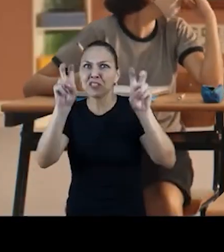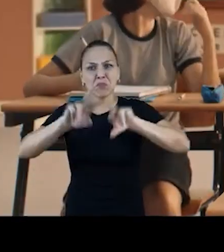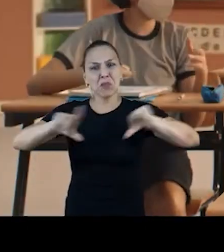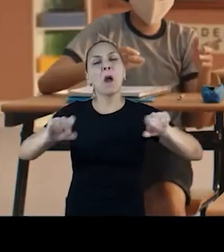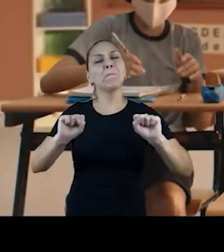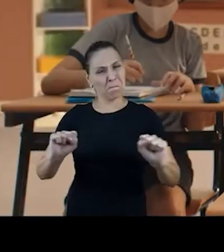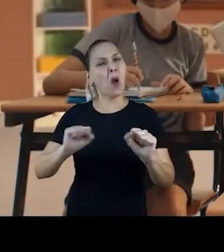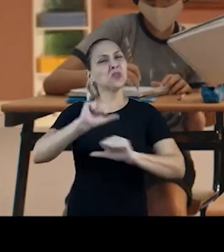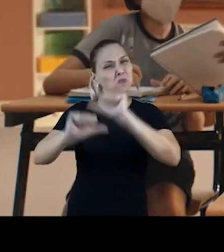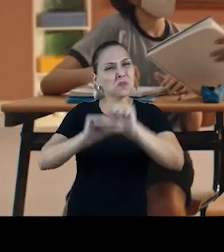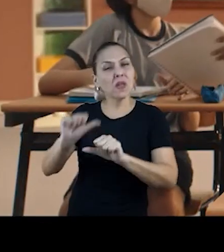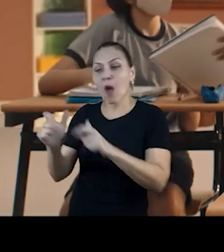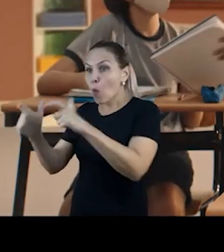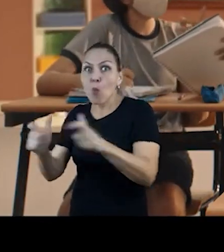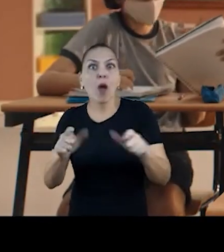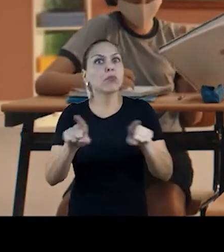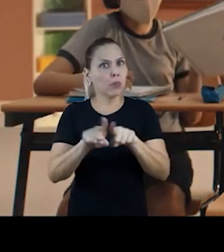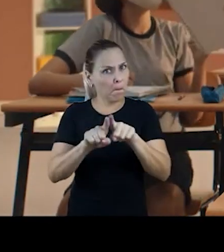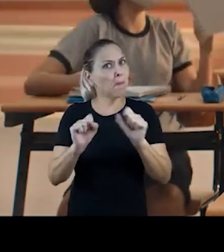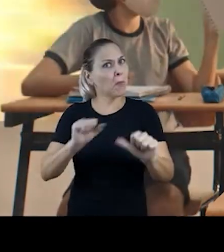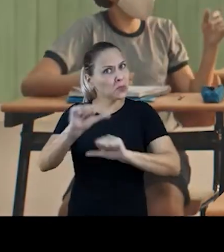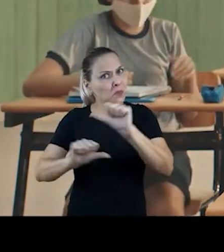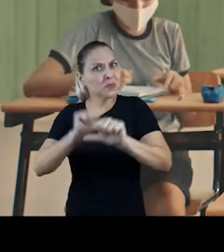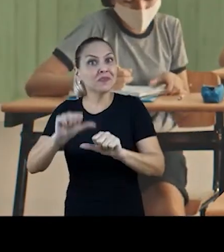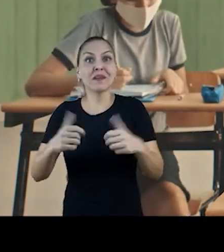mudar. A localização também.